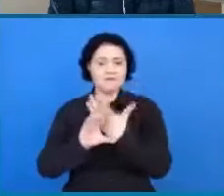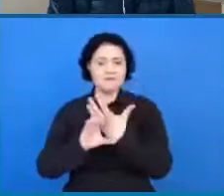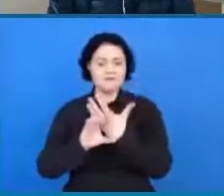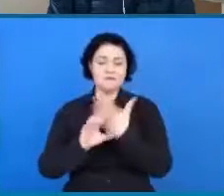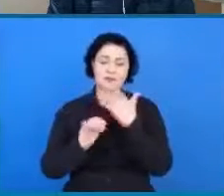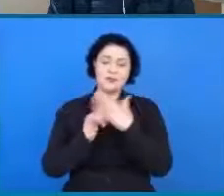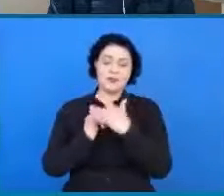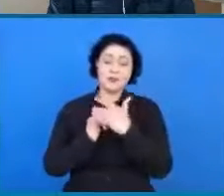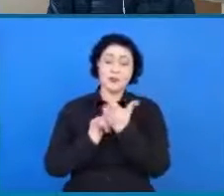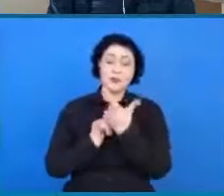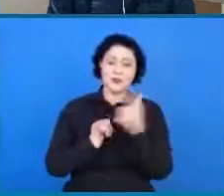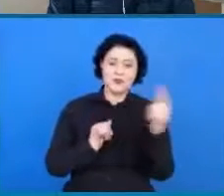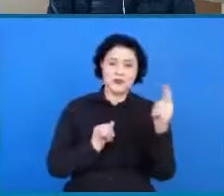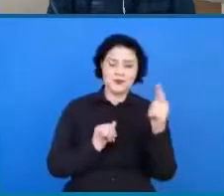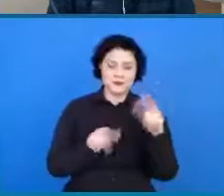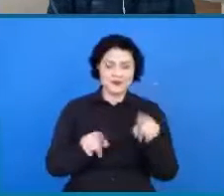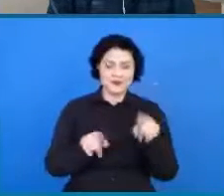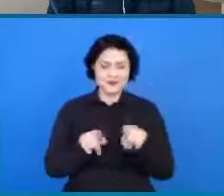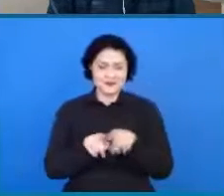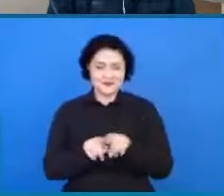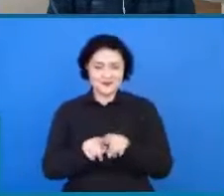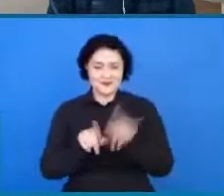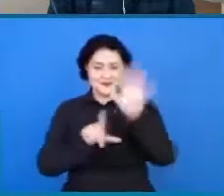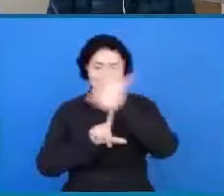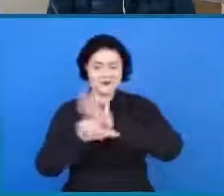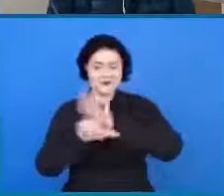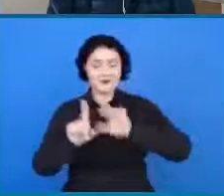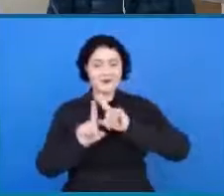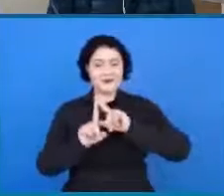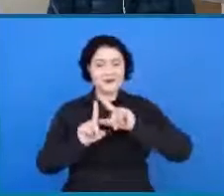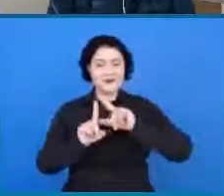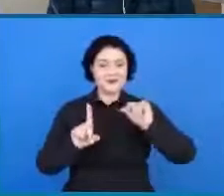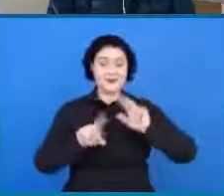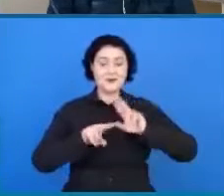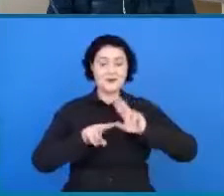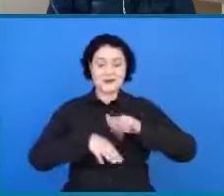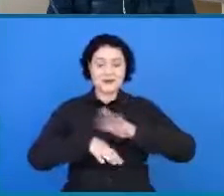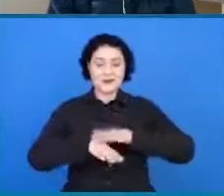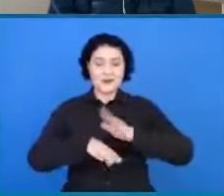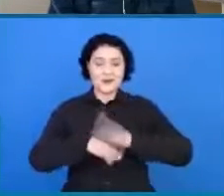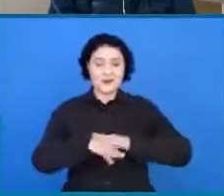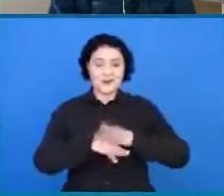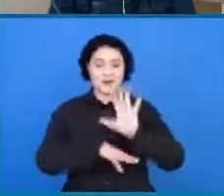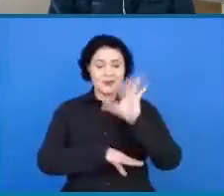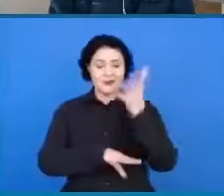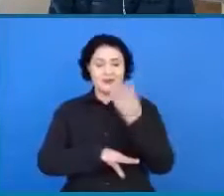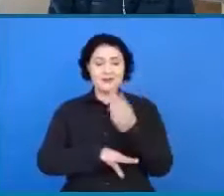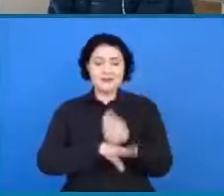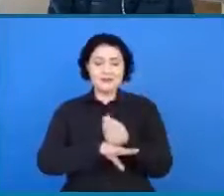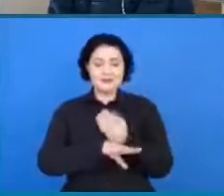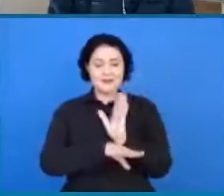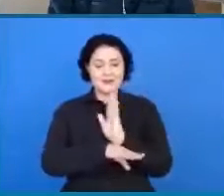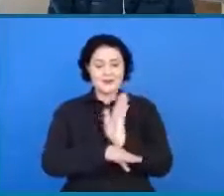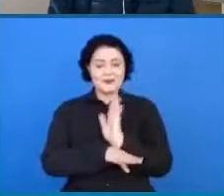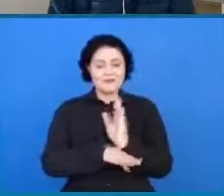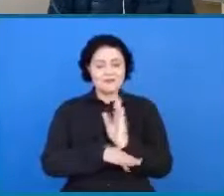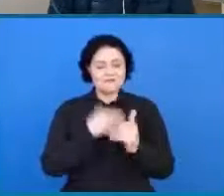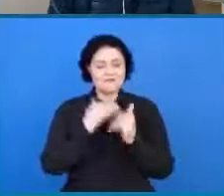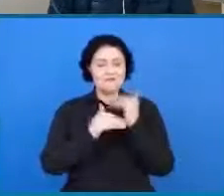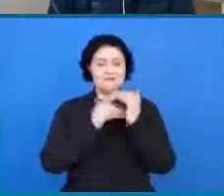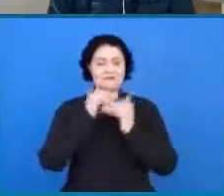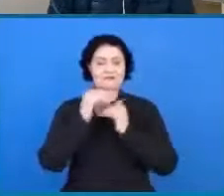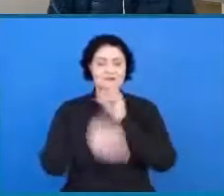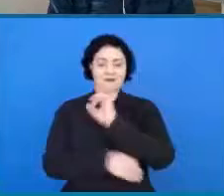plataformas digitais e assim o Momento Espírita filmes nasceu e vem crescendo vem se desenvolvendo